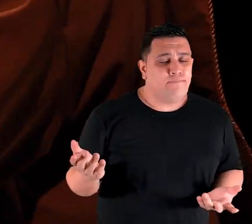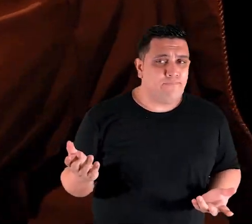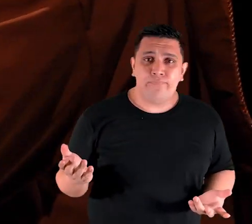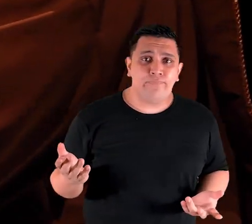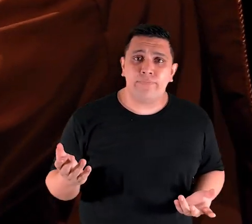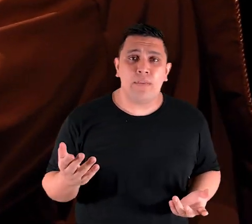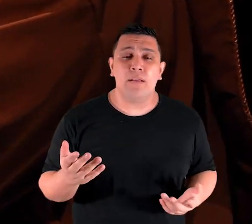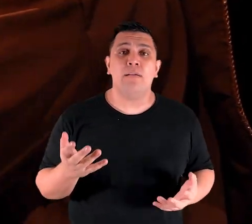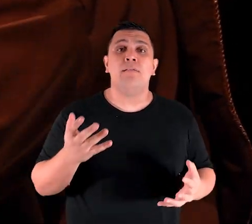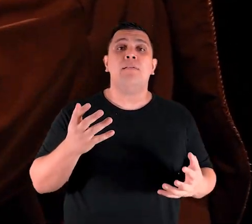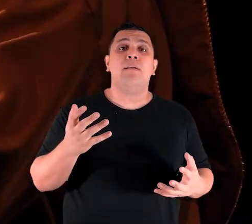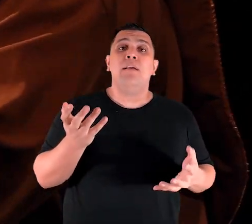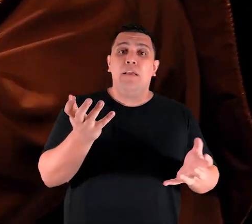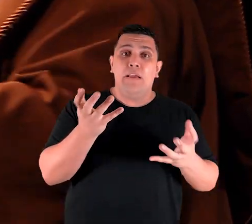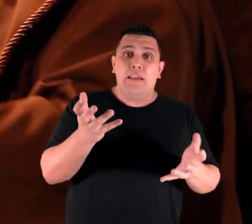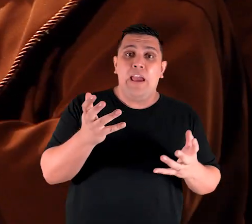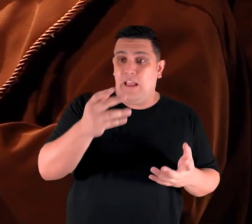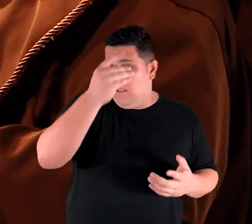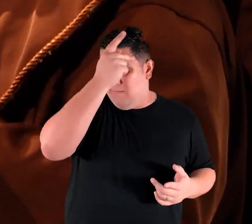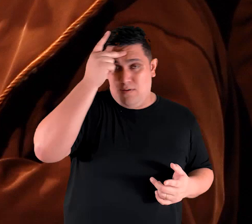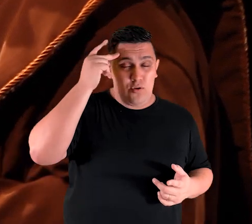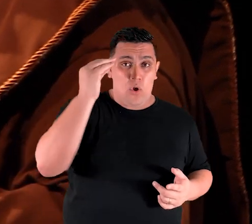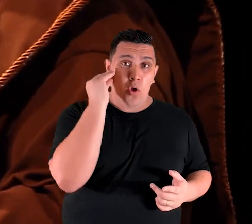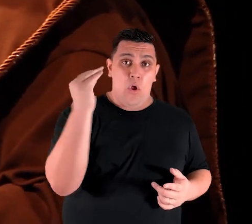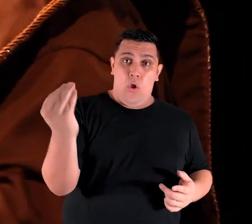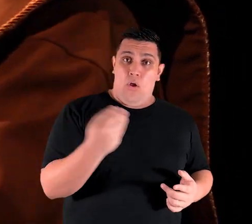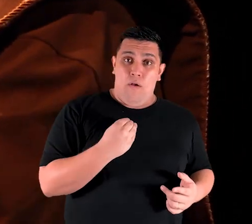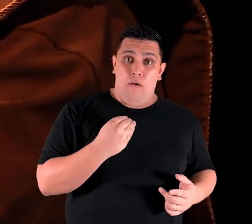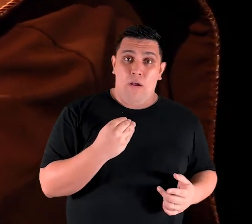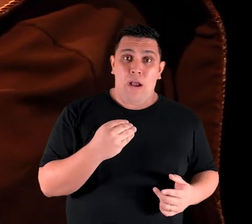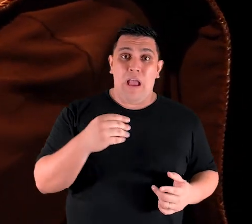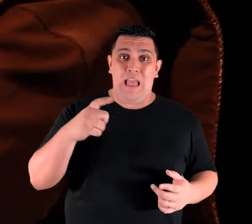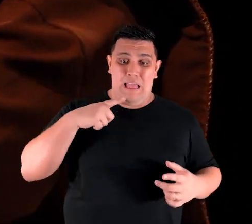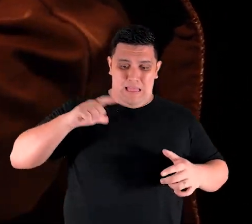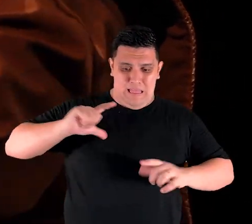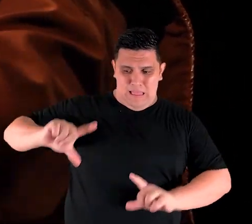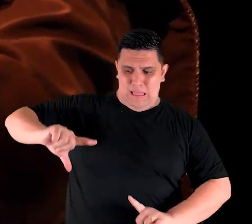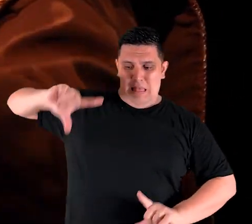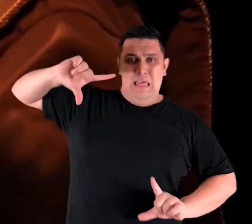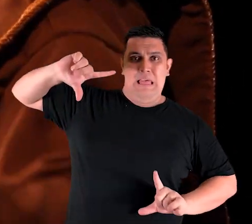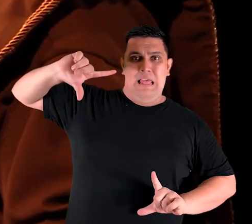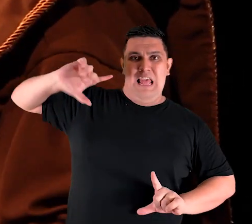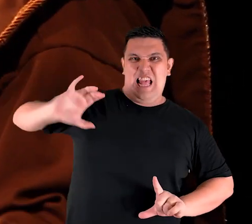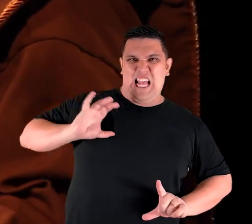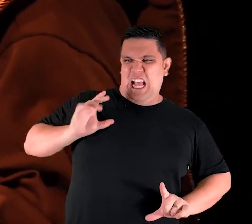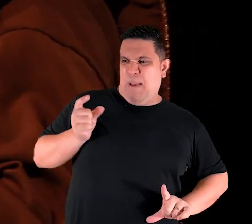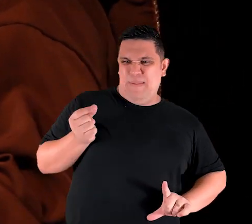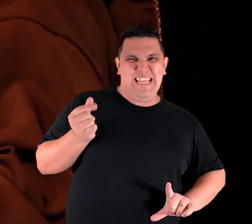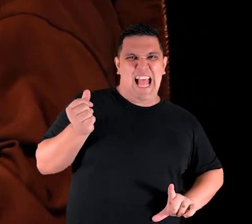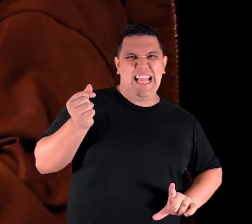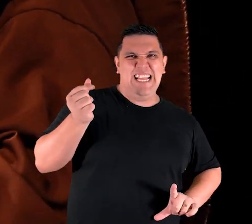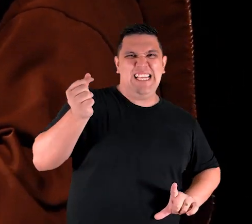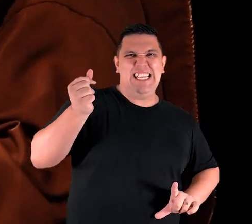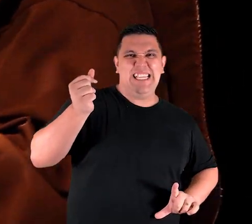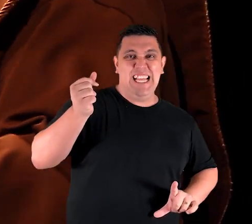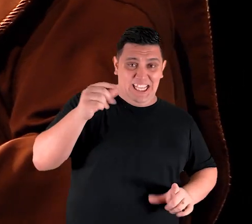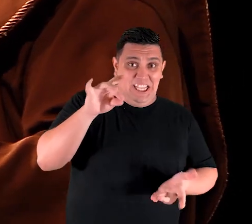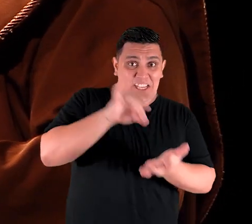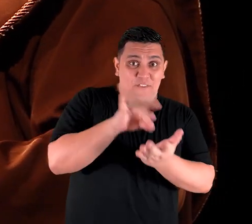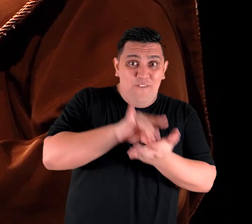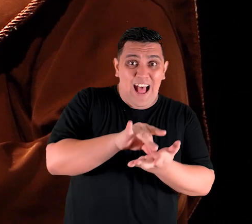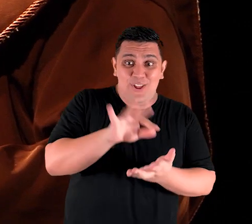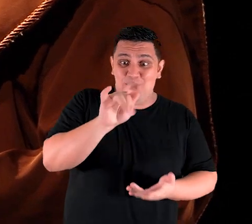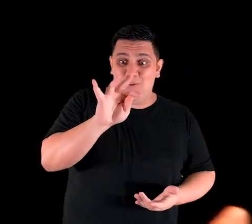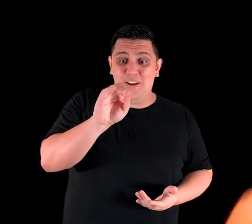Querem colar, de fato, em nós, liberais, o cartaz de capitalistas. Sim, de